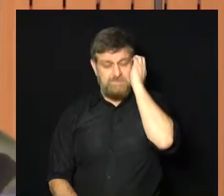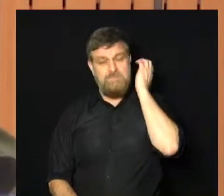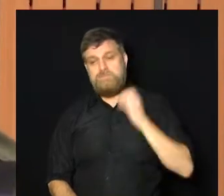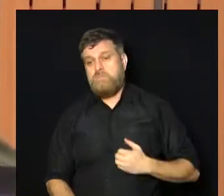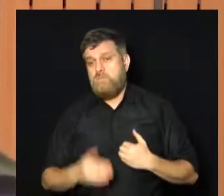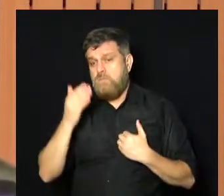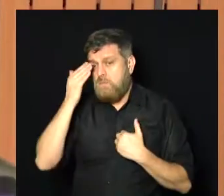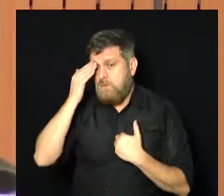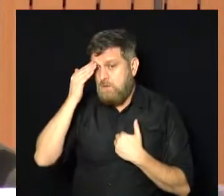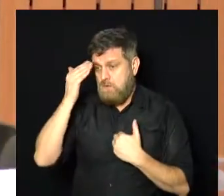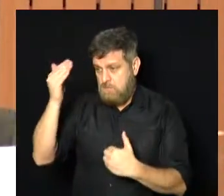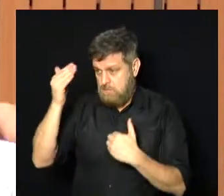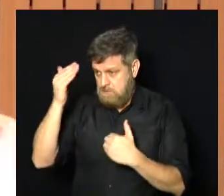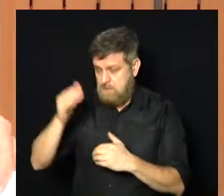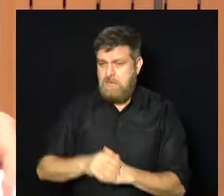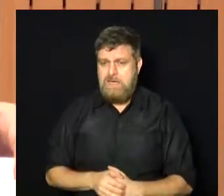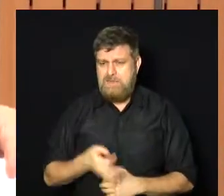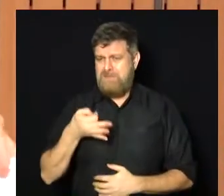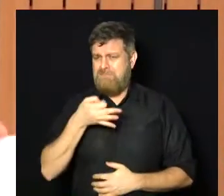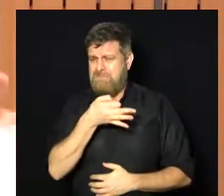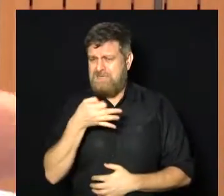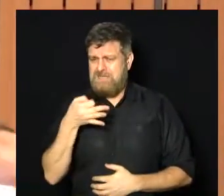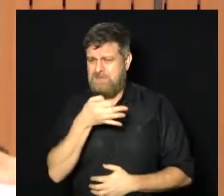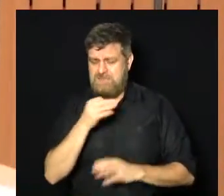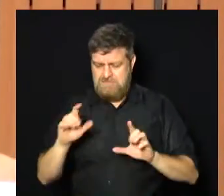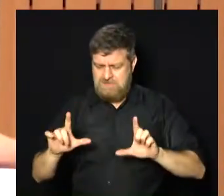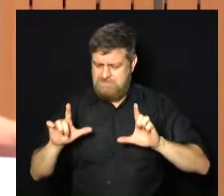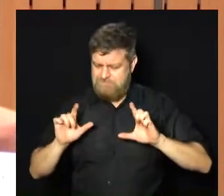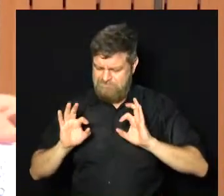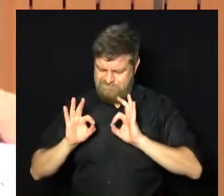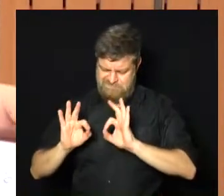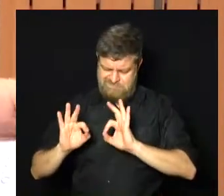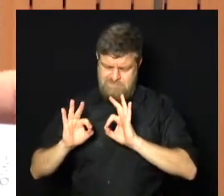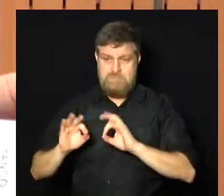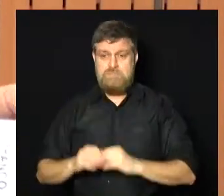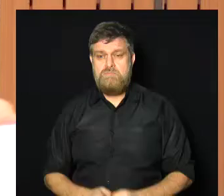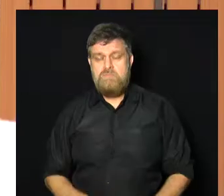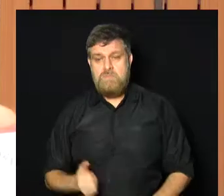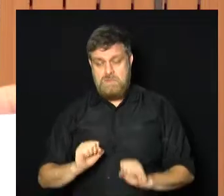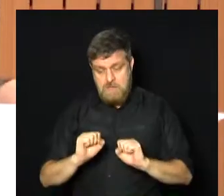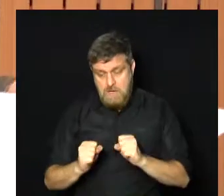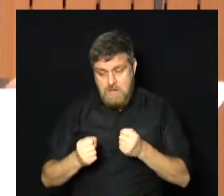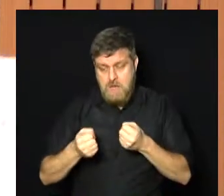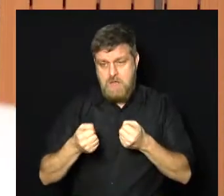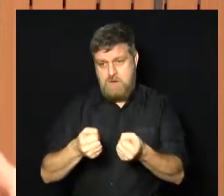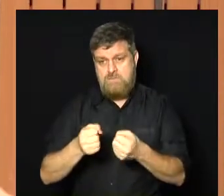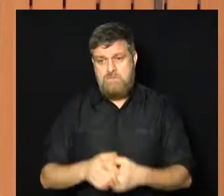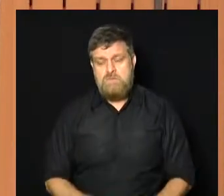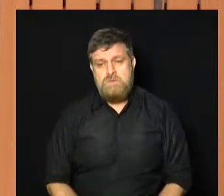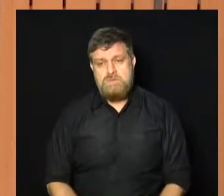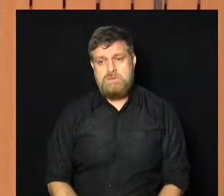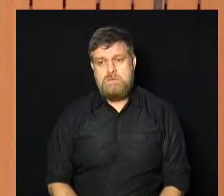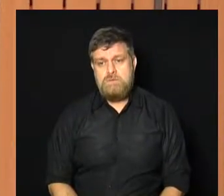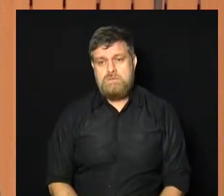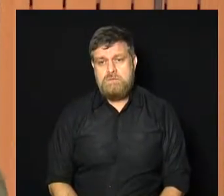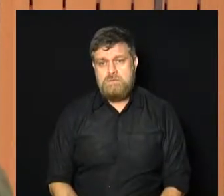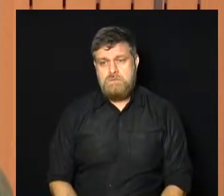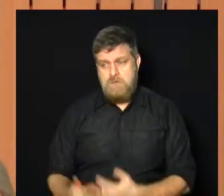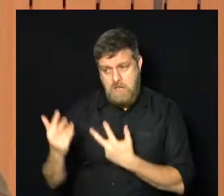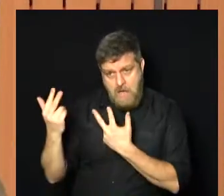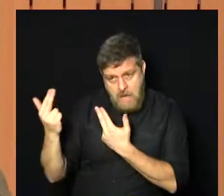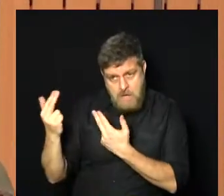Obrigado, Maria Emília, obrigado pela participação. Reforçando aqui o que foi dito pela Maria